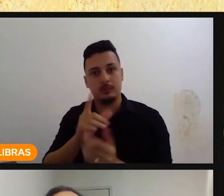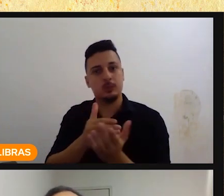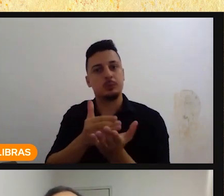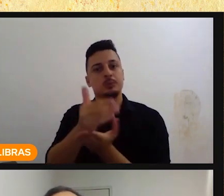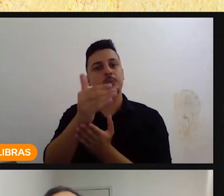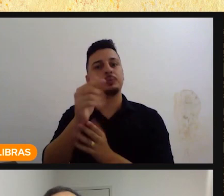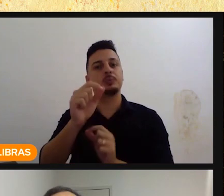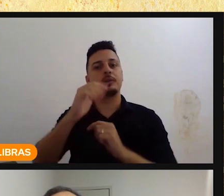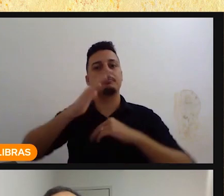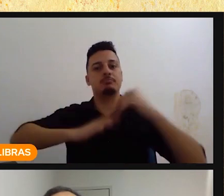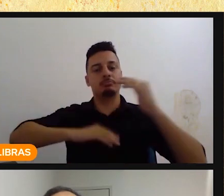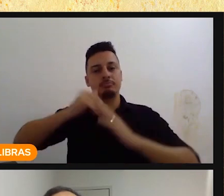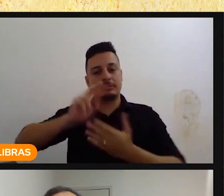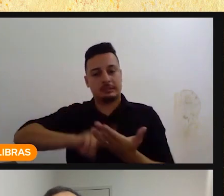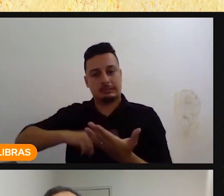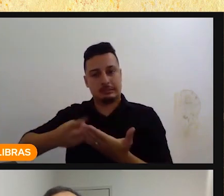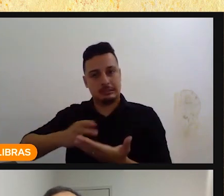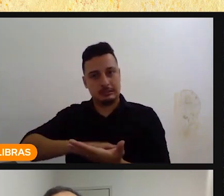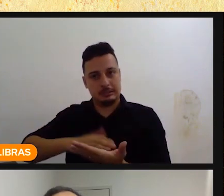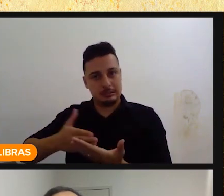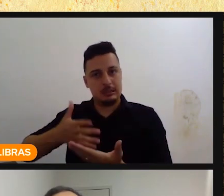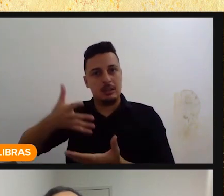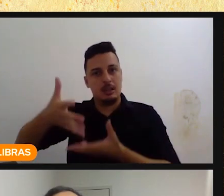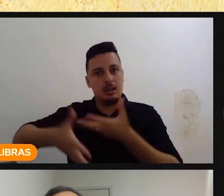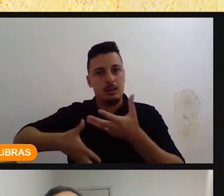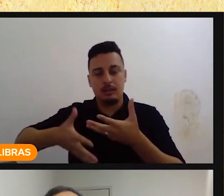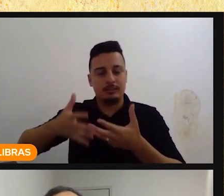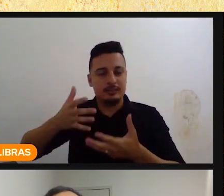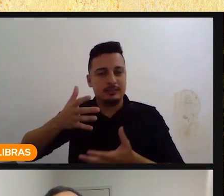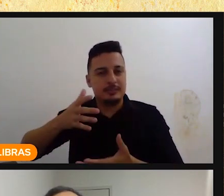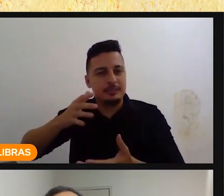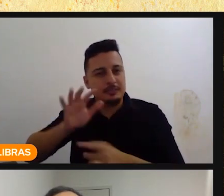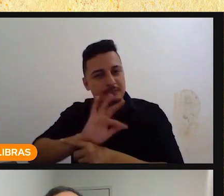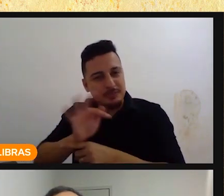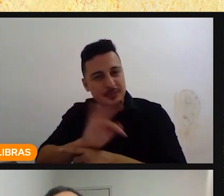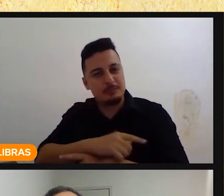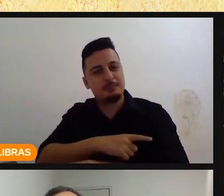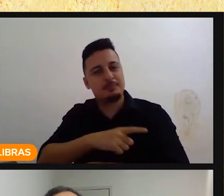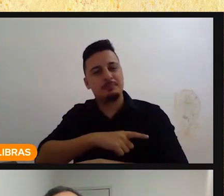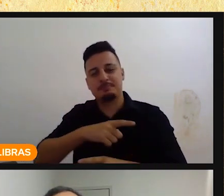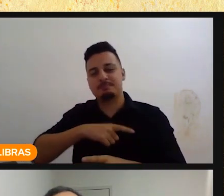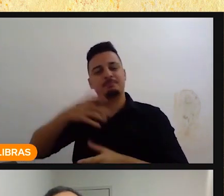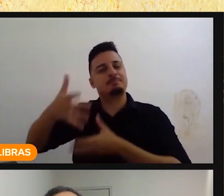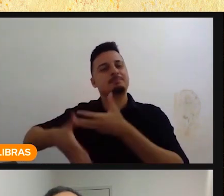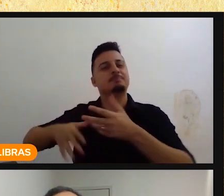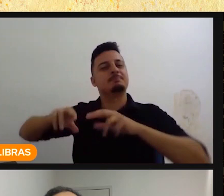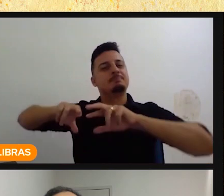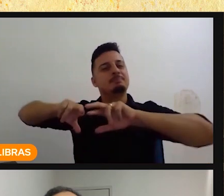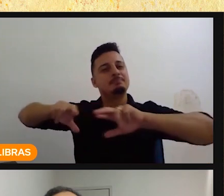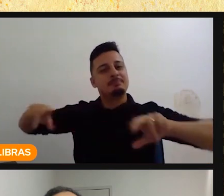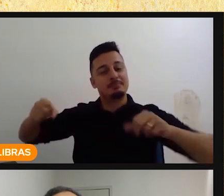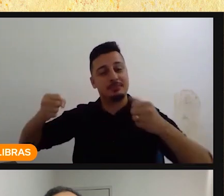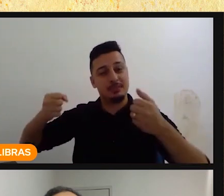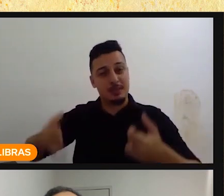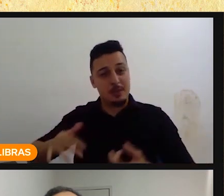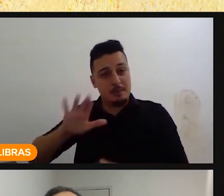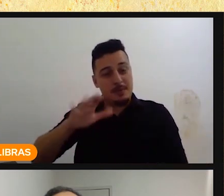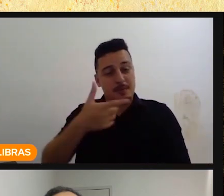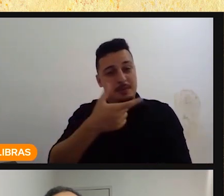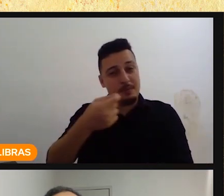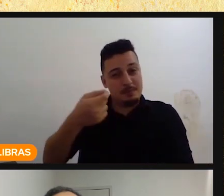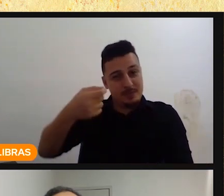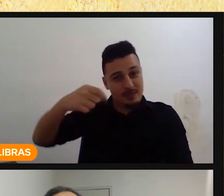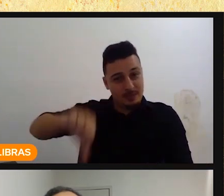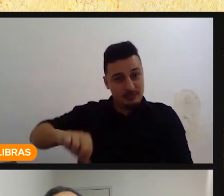produção de filmes live action e documentário, mas em 2009, quando eu fui morar no Rio